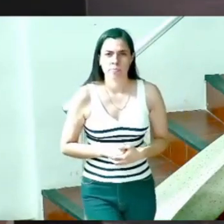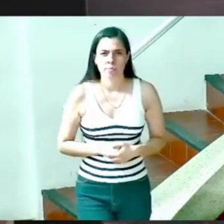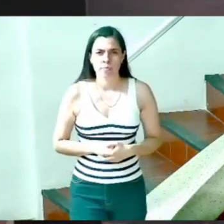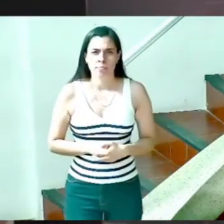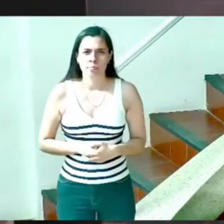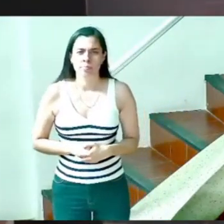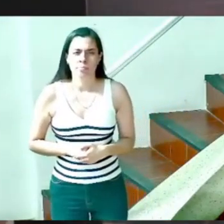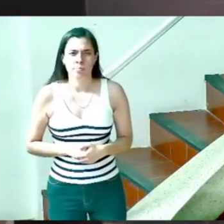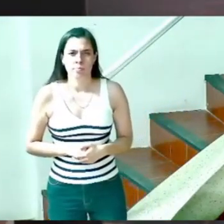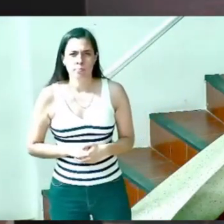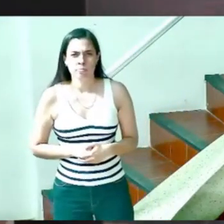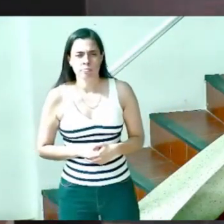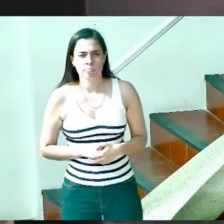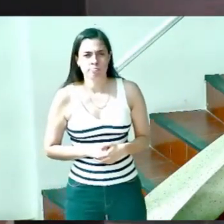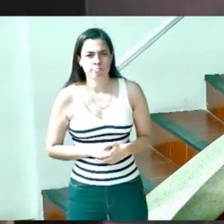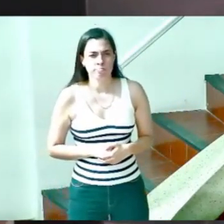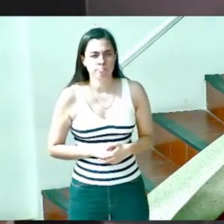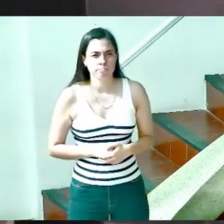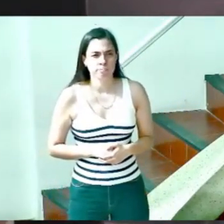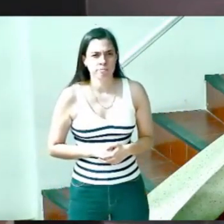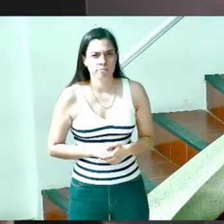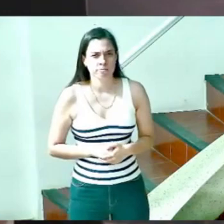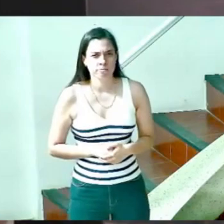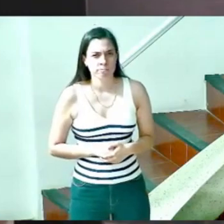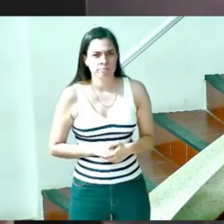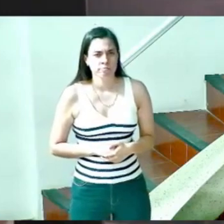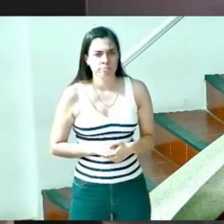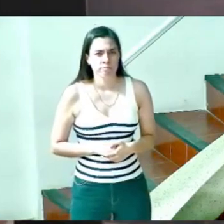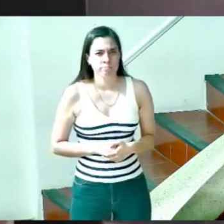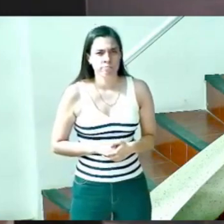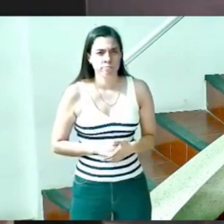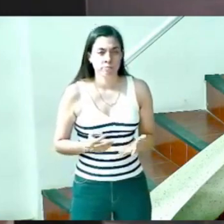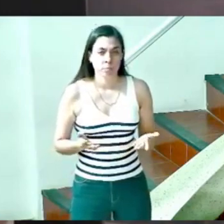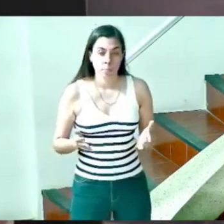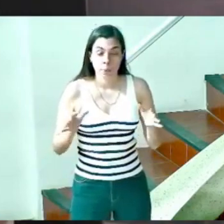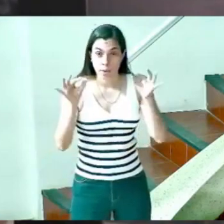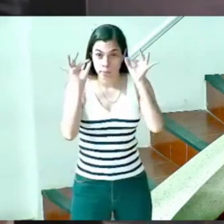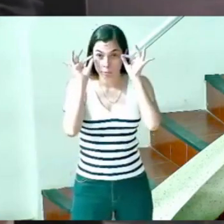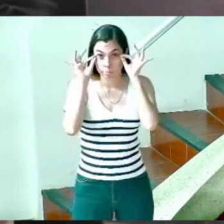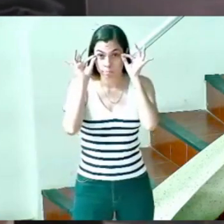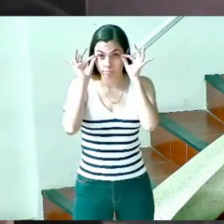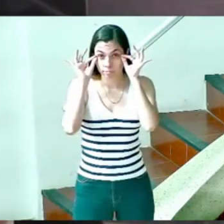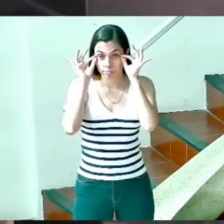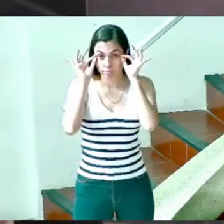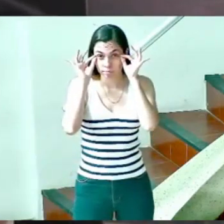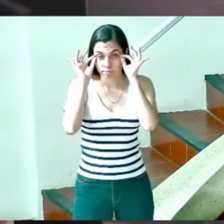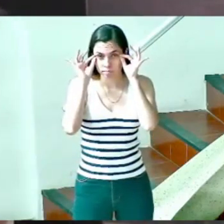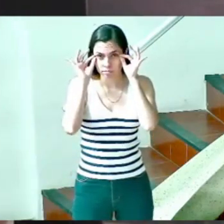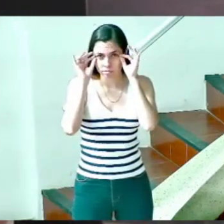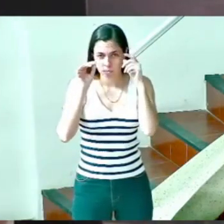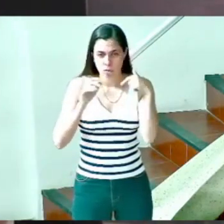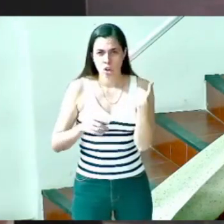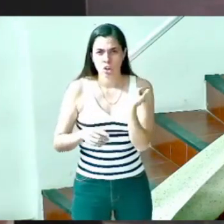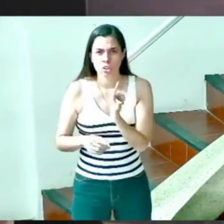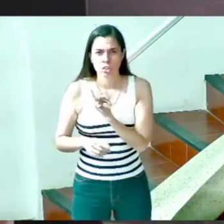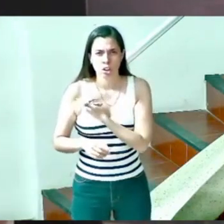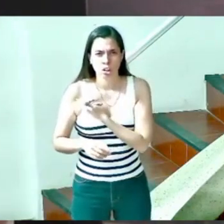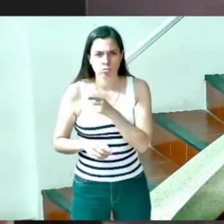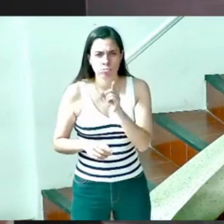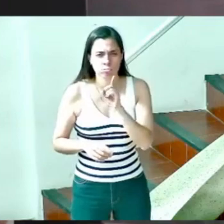Porque no afã de nos afastarmos de uma teologia que é dita a teologia da batalha espiritual, uma